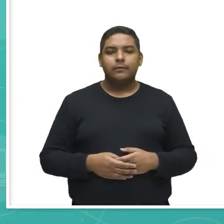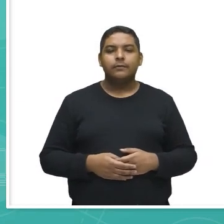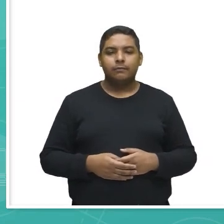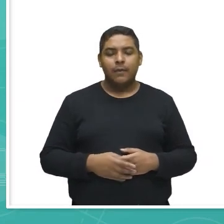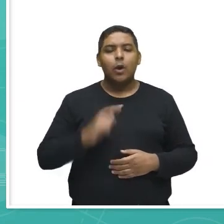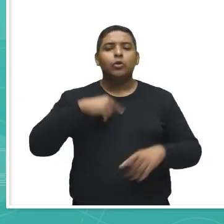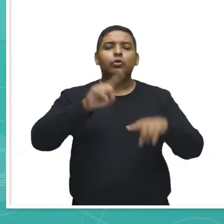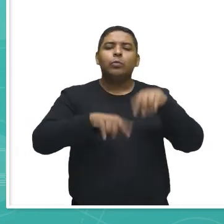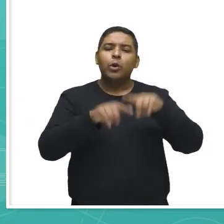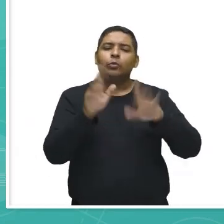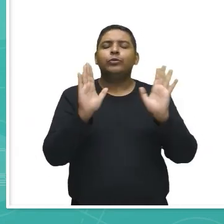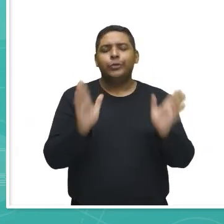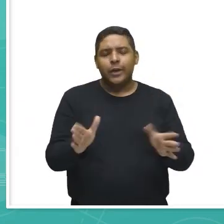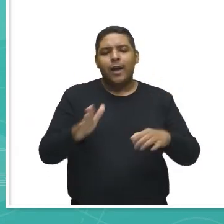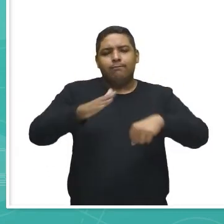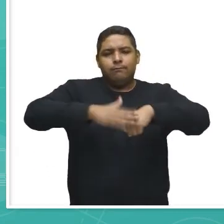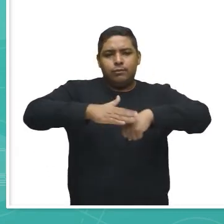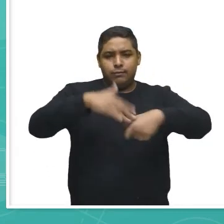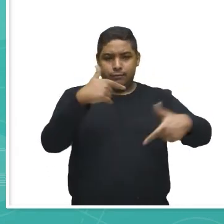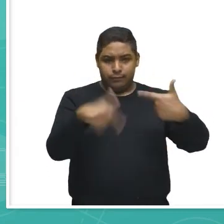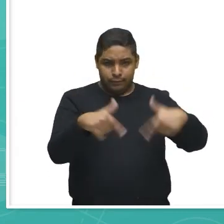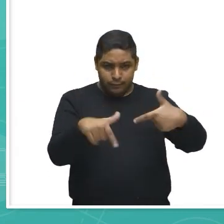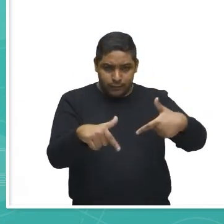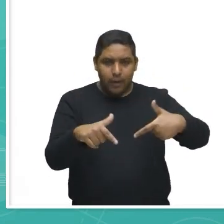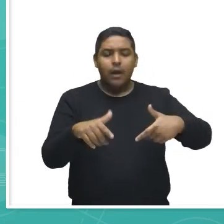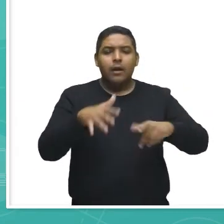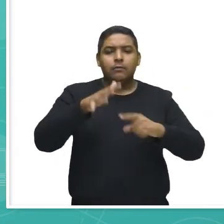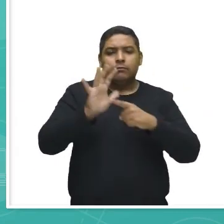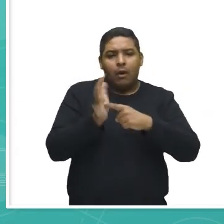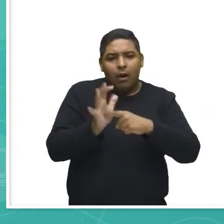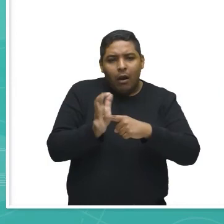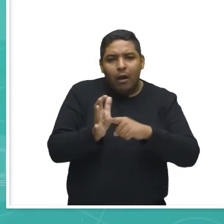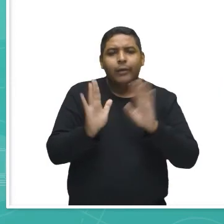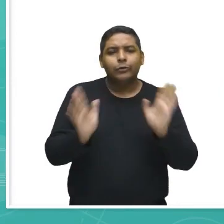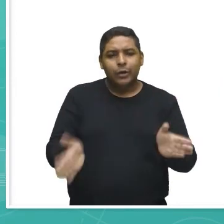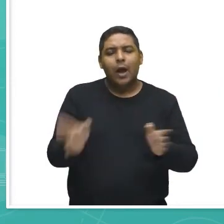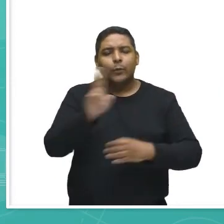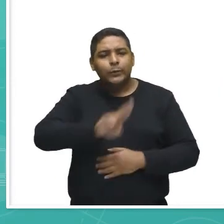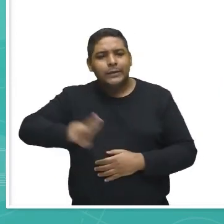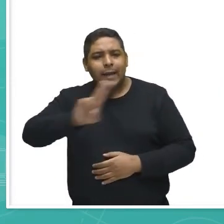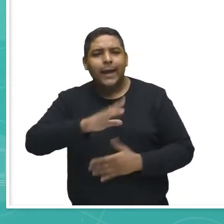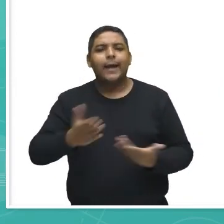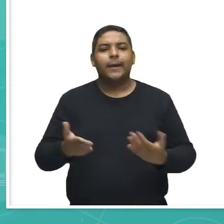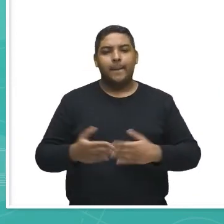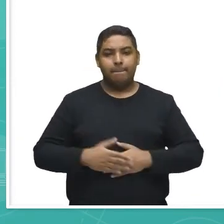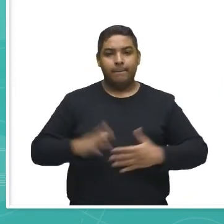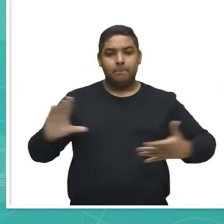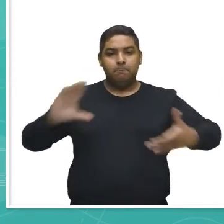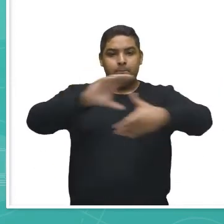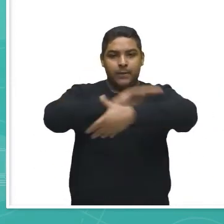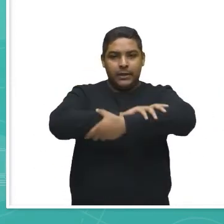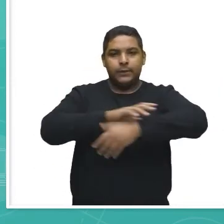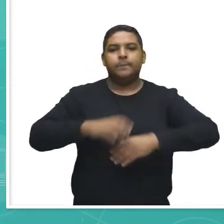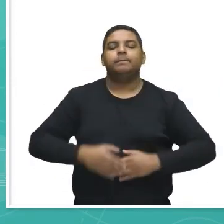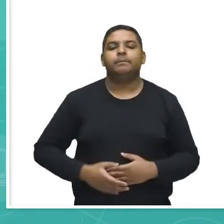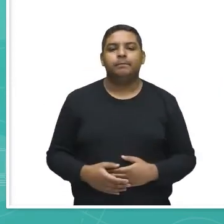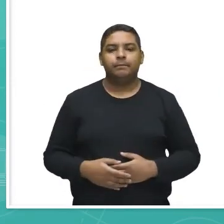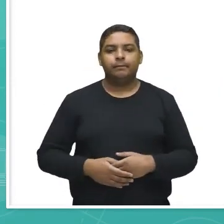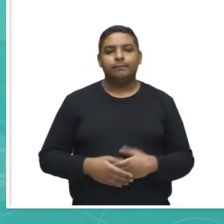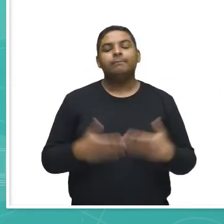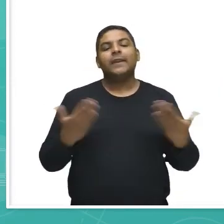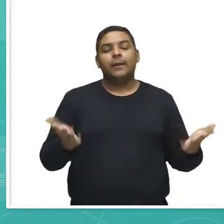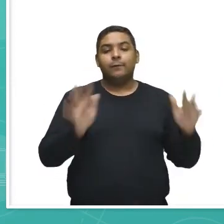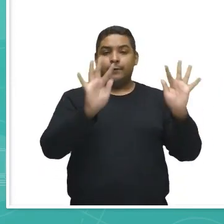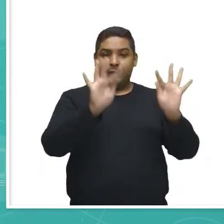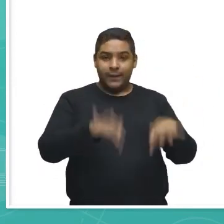manufaturados. Então, realmente a gente observa esse pacto entre a metrópole e a colônia. Ok, gente? Então, assim, finalizamos